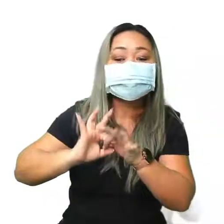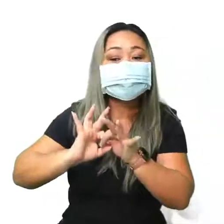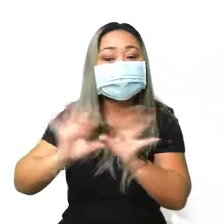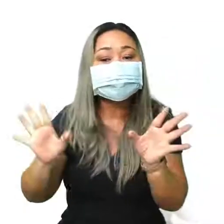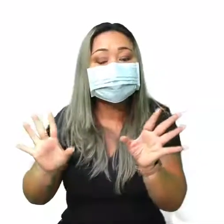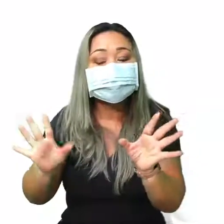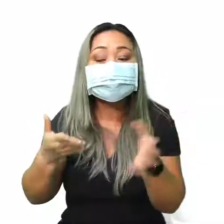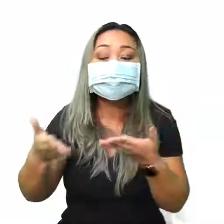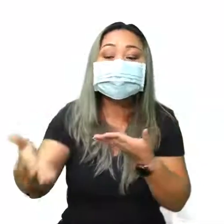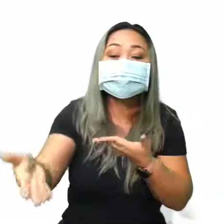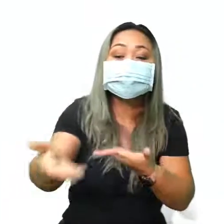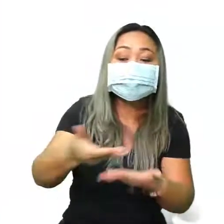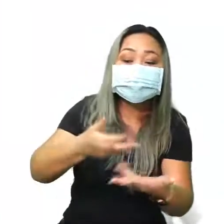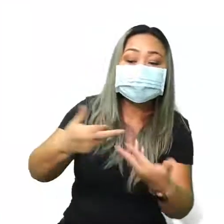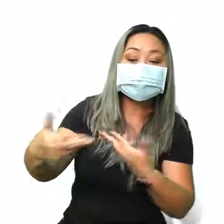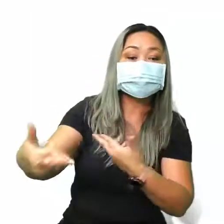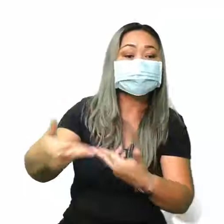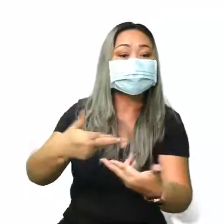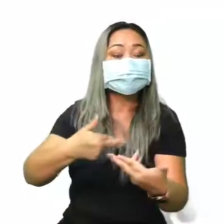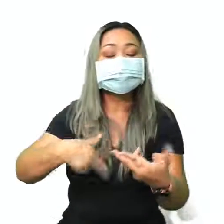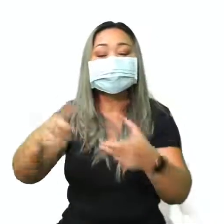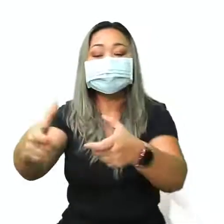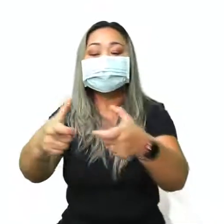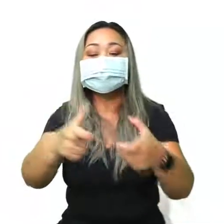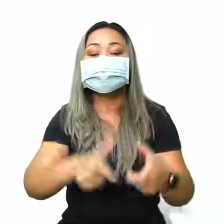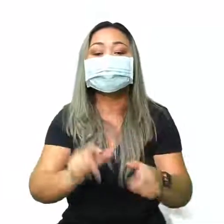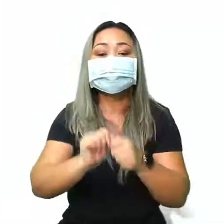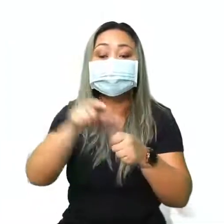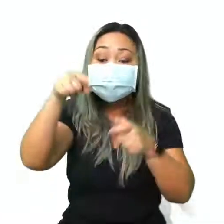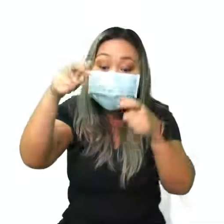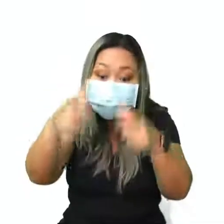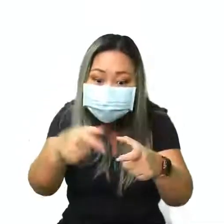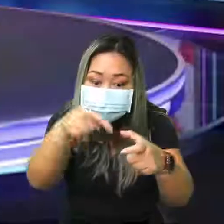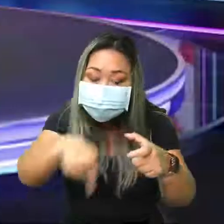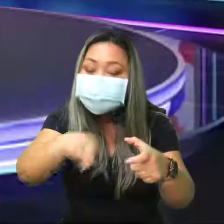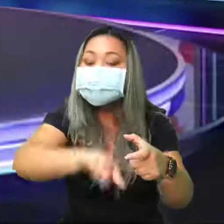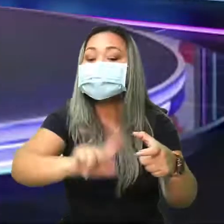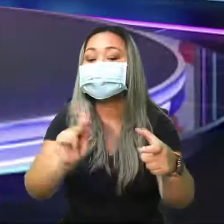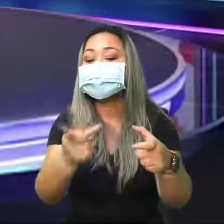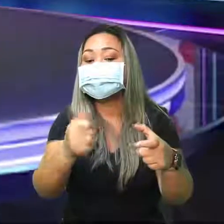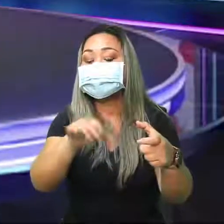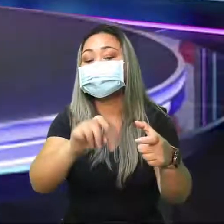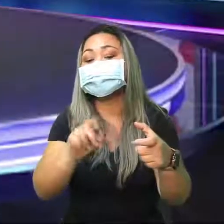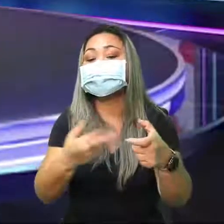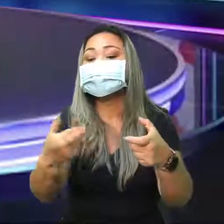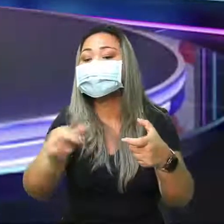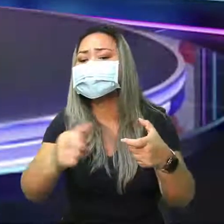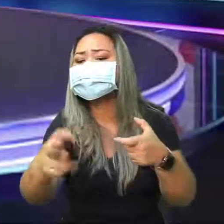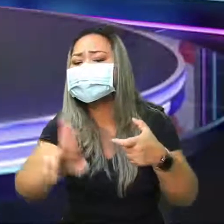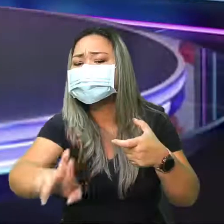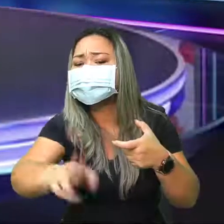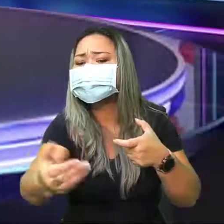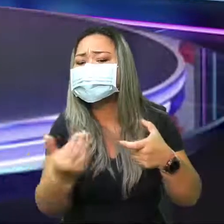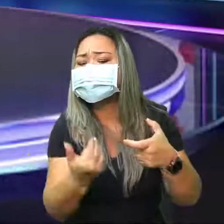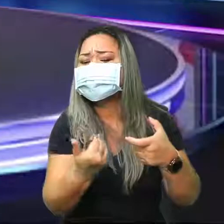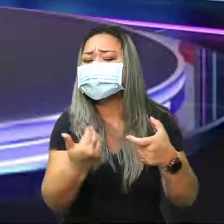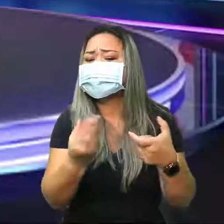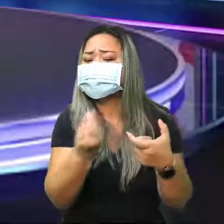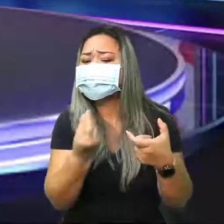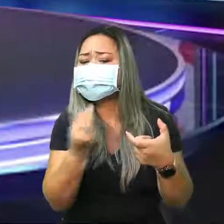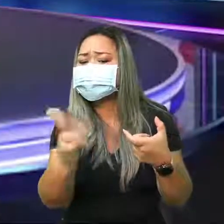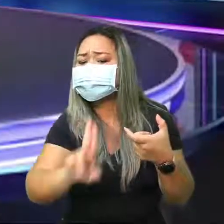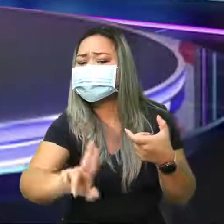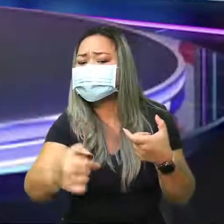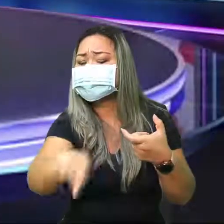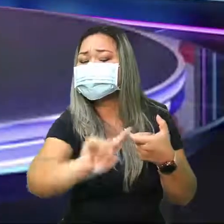Disponibilidade de condições e recursos de um determinado local. O local, esse é o habitat, mas essa disponibilidade de recursos e como esse ser vivo vai estar